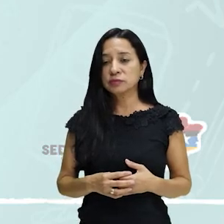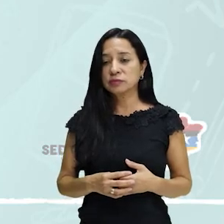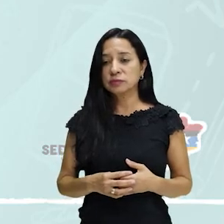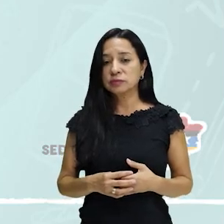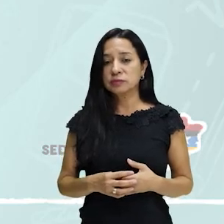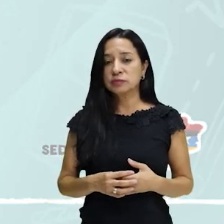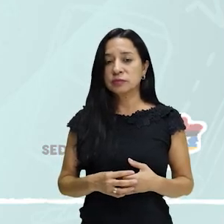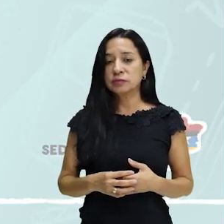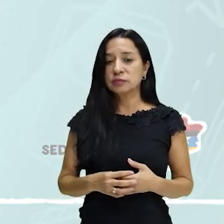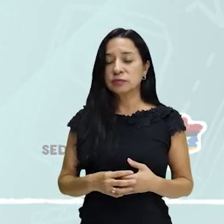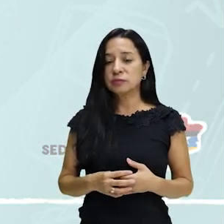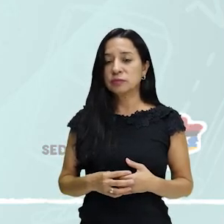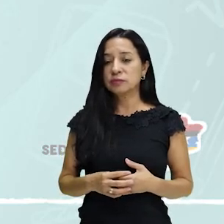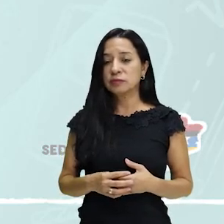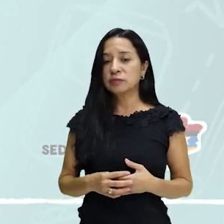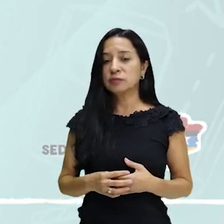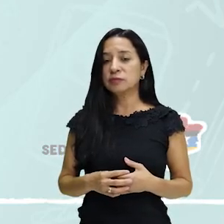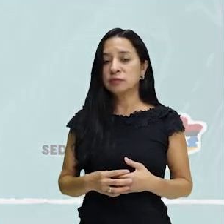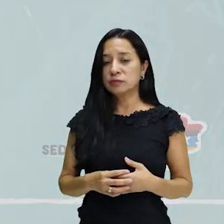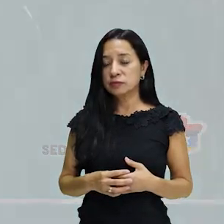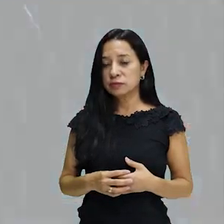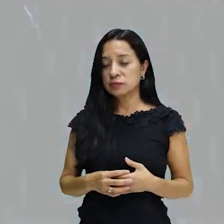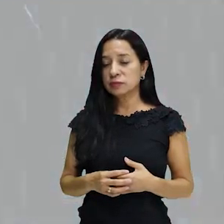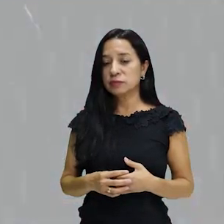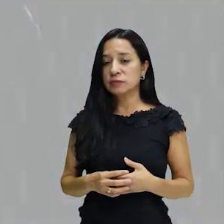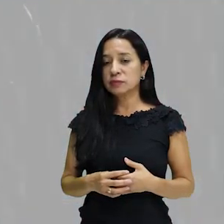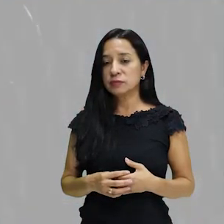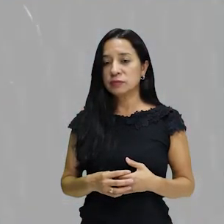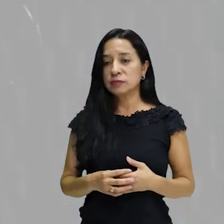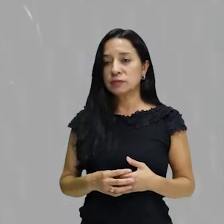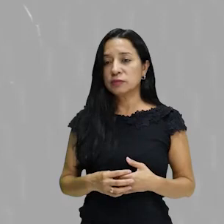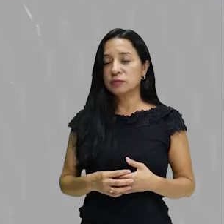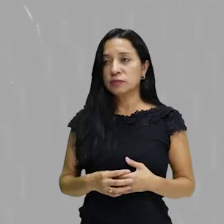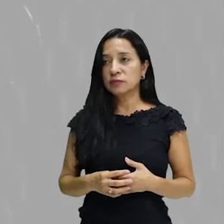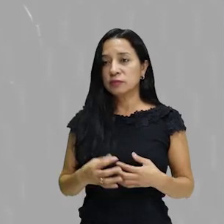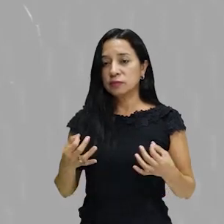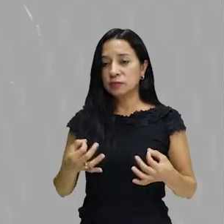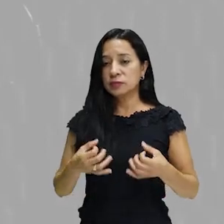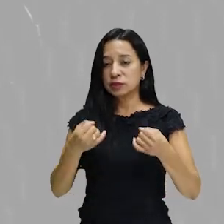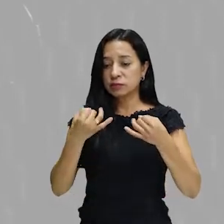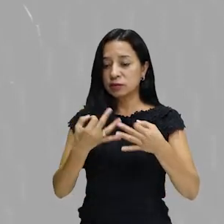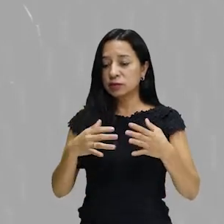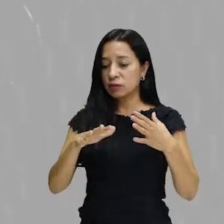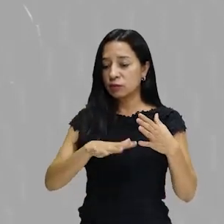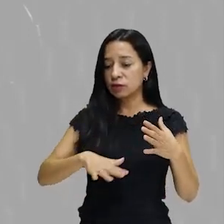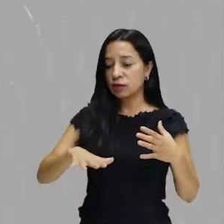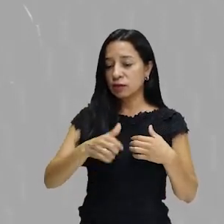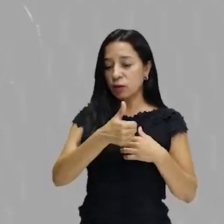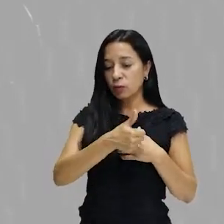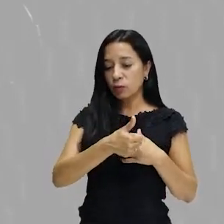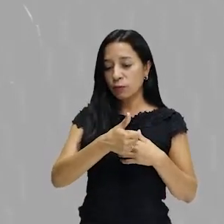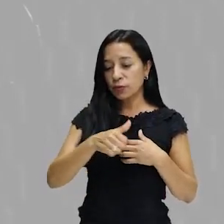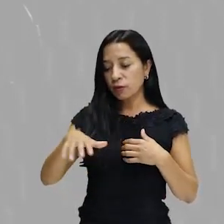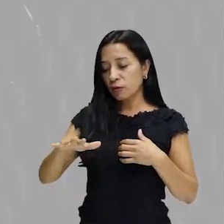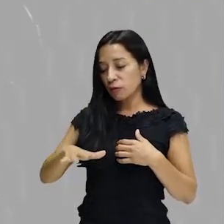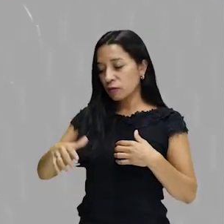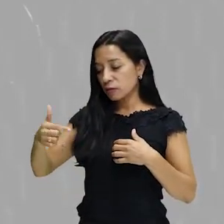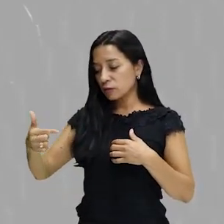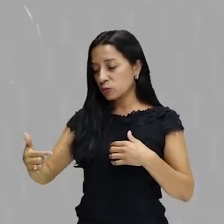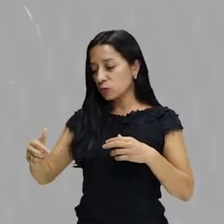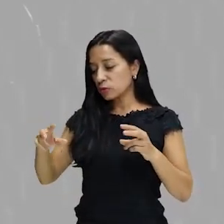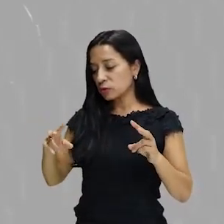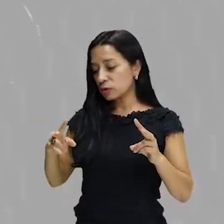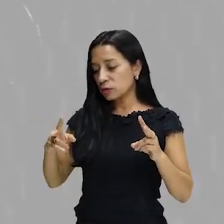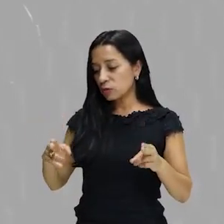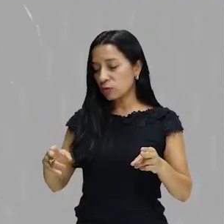função do tempo é constante para todos os planetas, certo? Então, a área 1 e a área 2, elas são iguais,